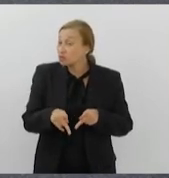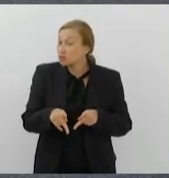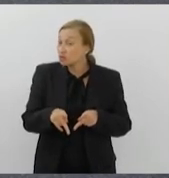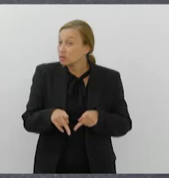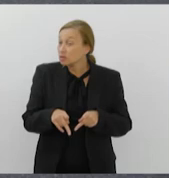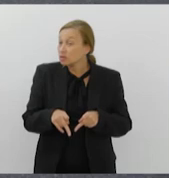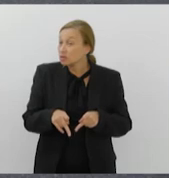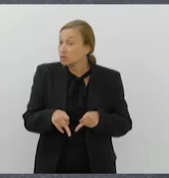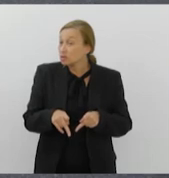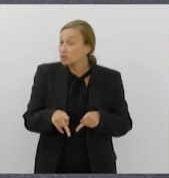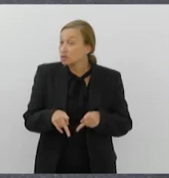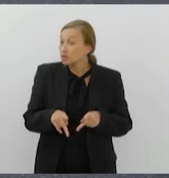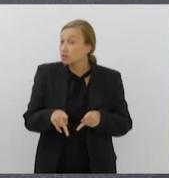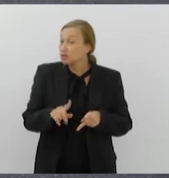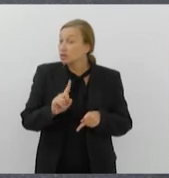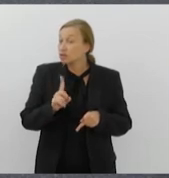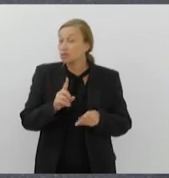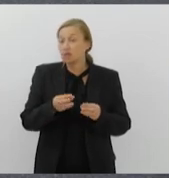não seja lesado,